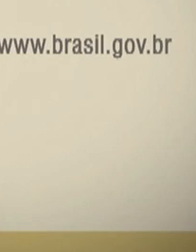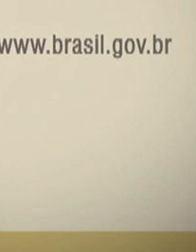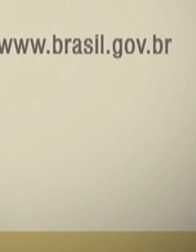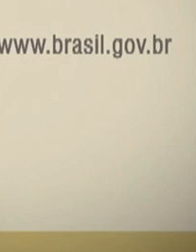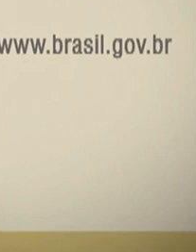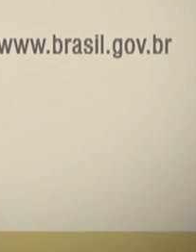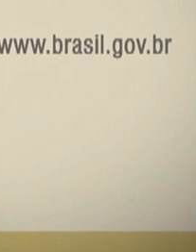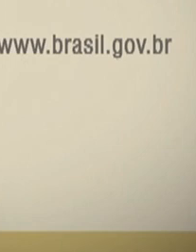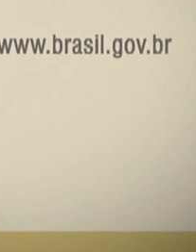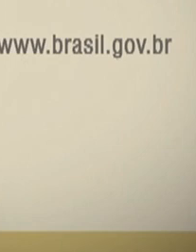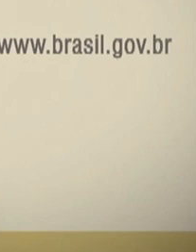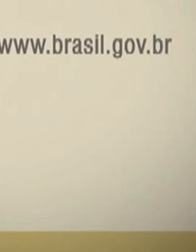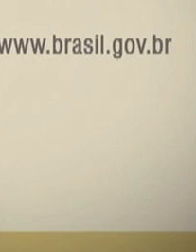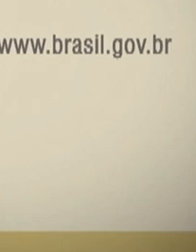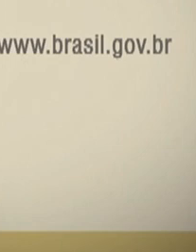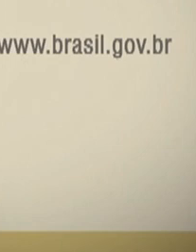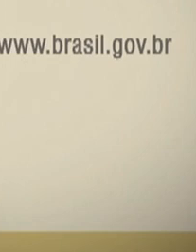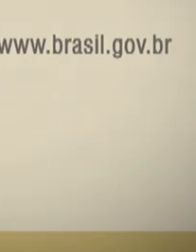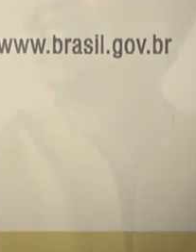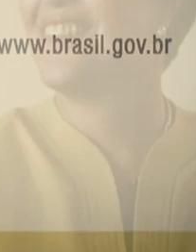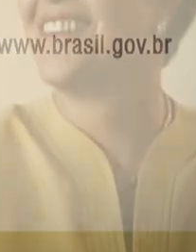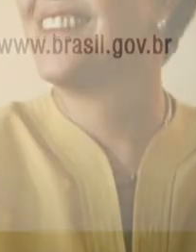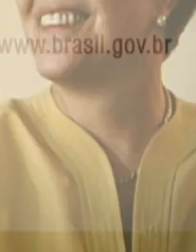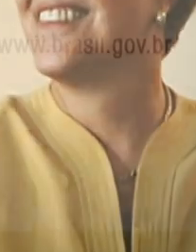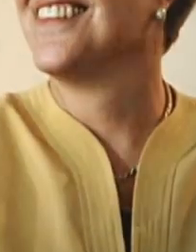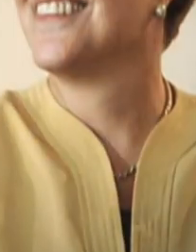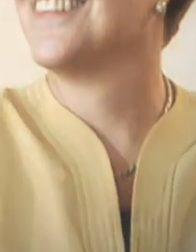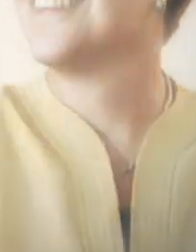www.brasil.gov.br. Nós voltamos na próxima segunda-feira. Até lá!